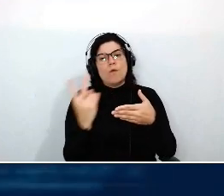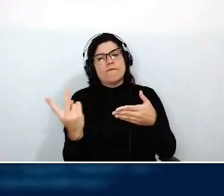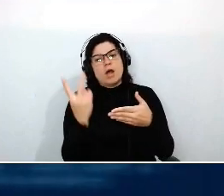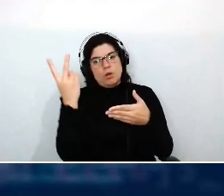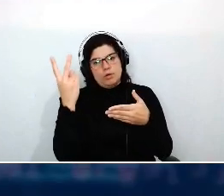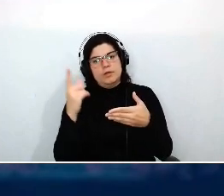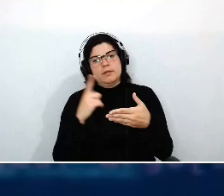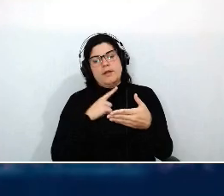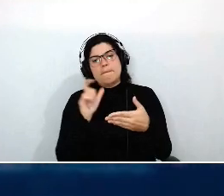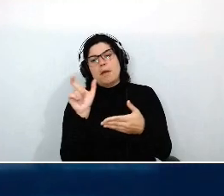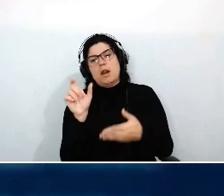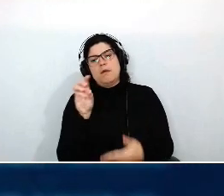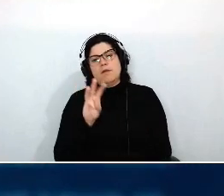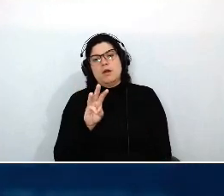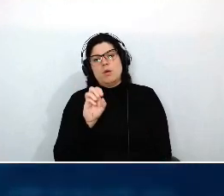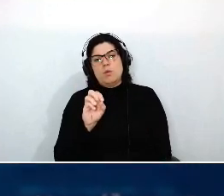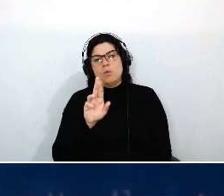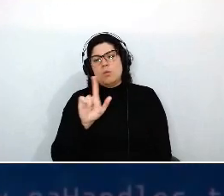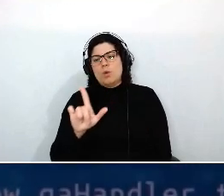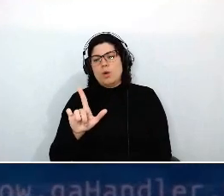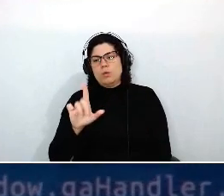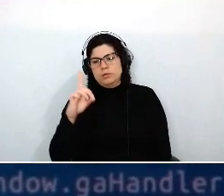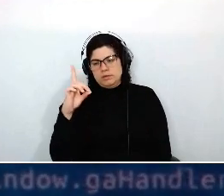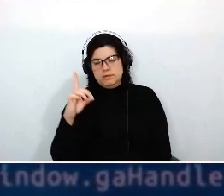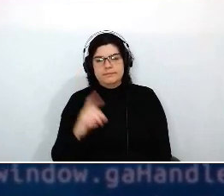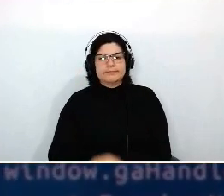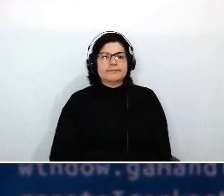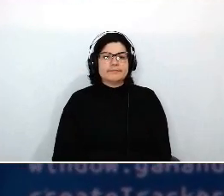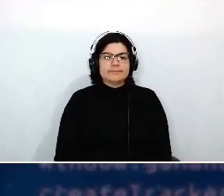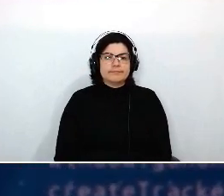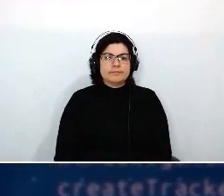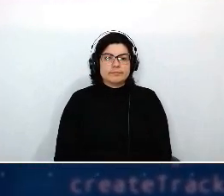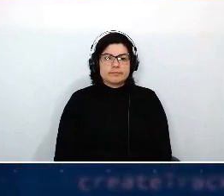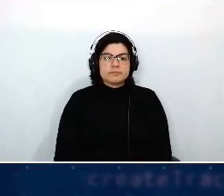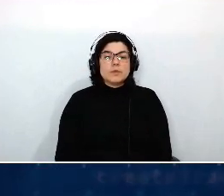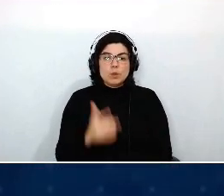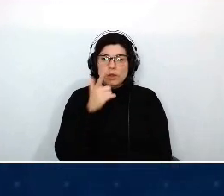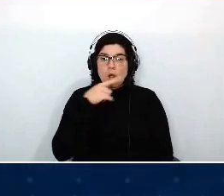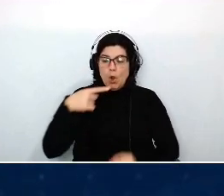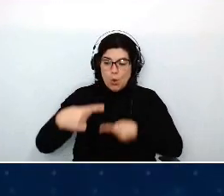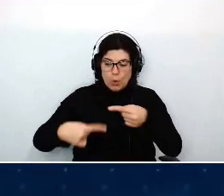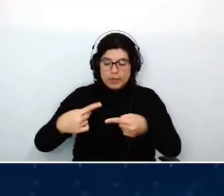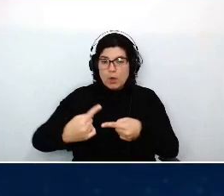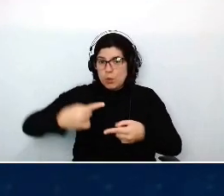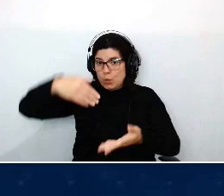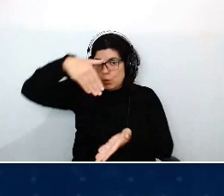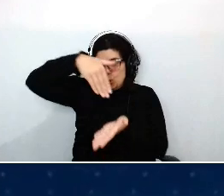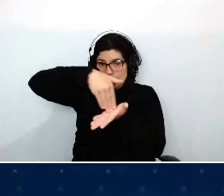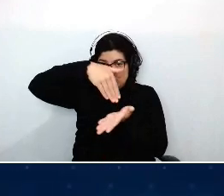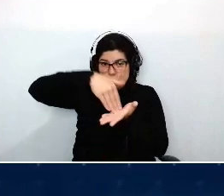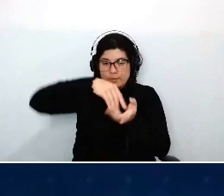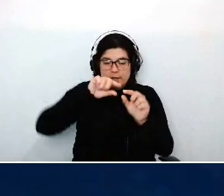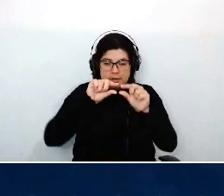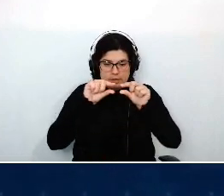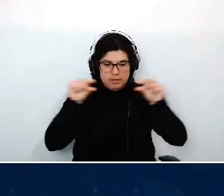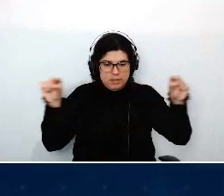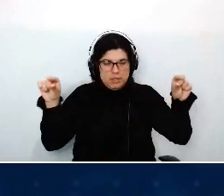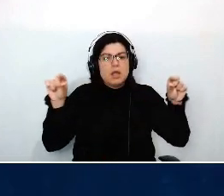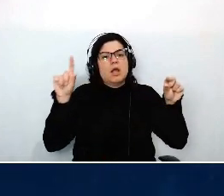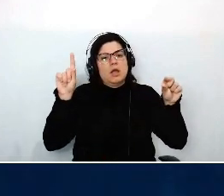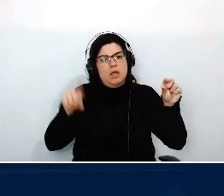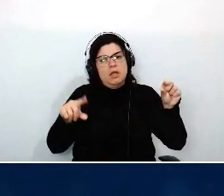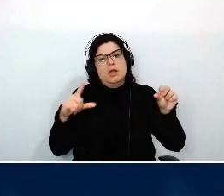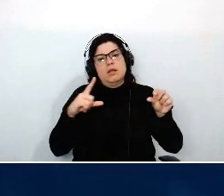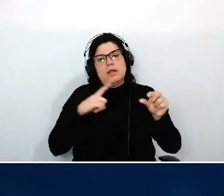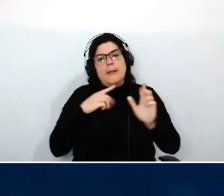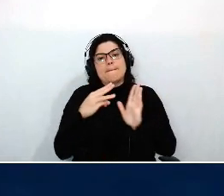nesse caso. Para rodar, é essa última linha aqui só, tá? Só esse app, chamando a função método run